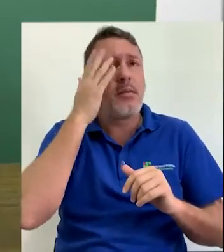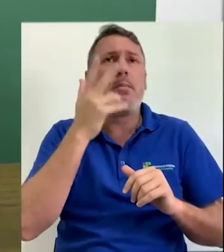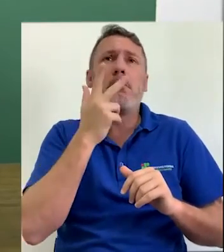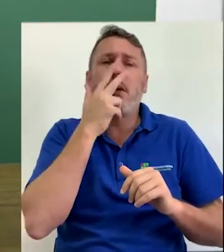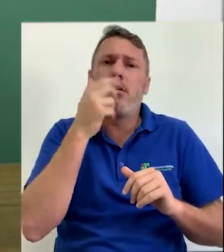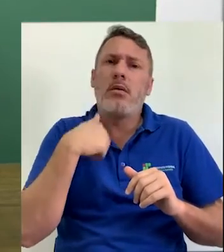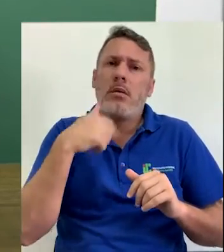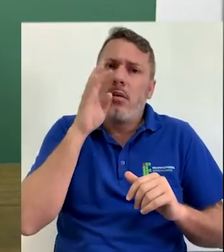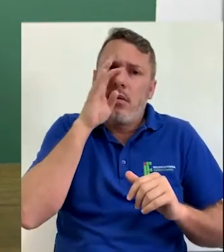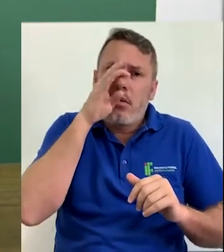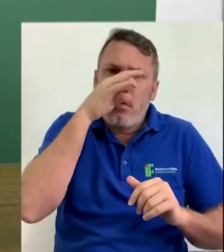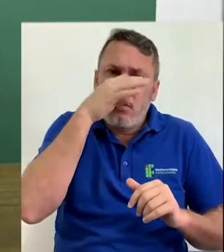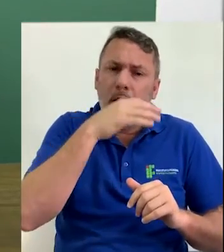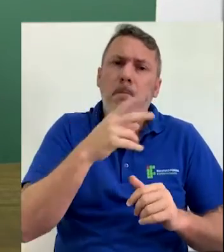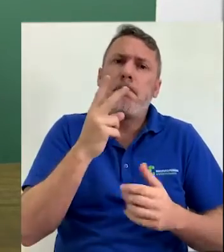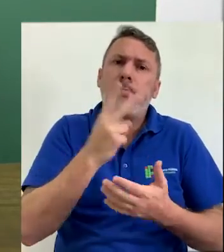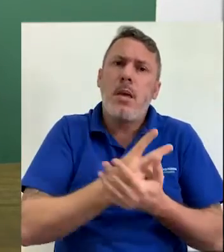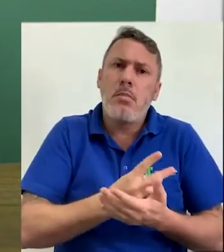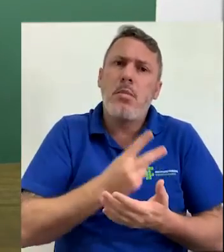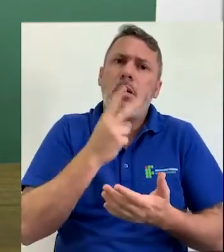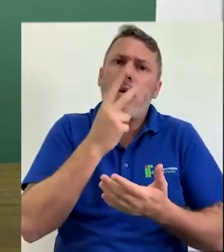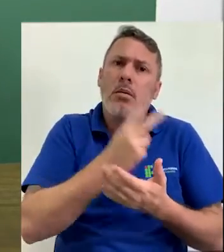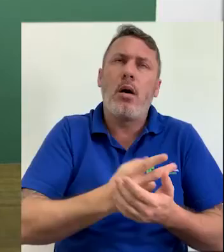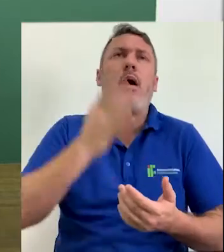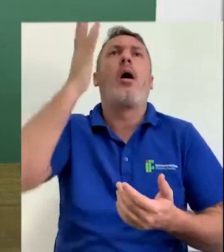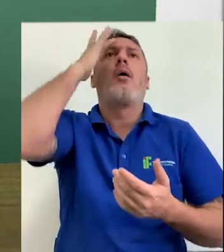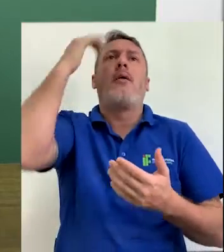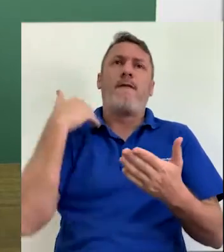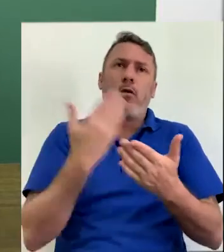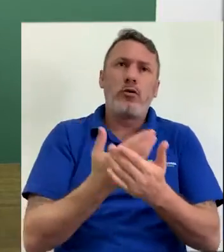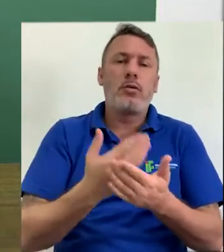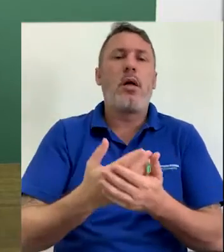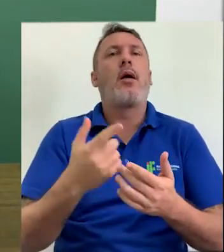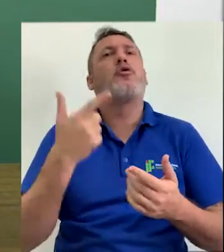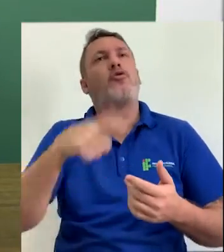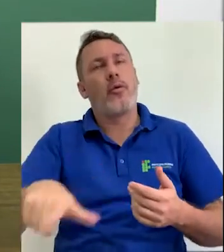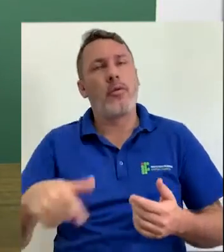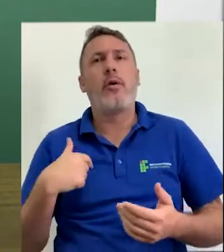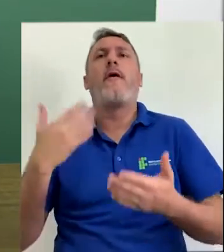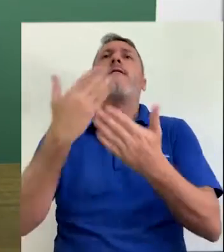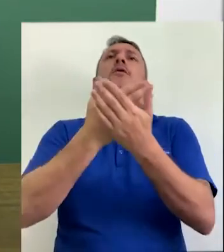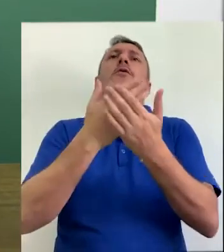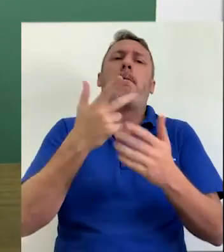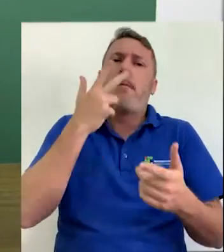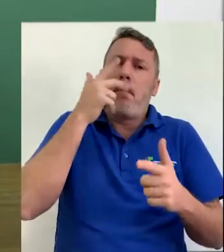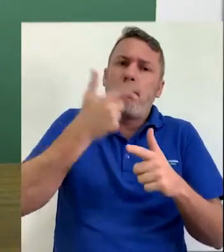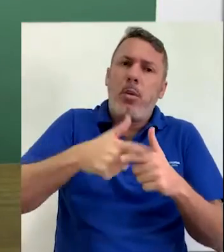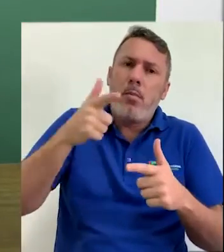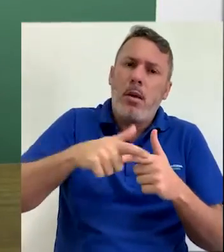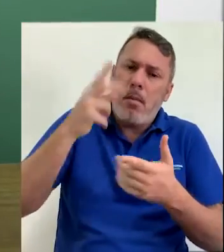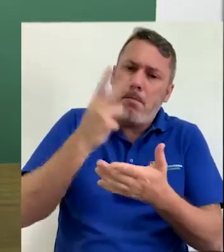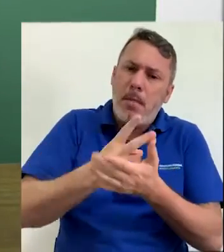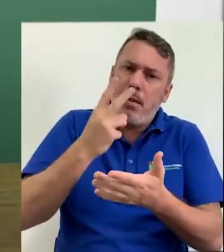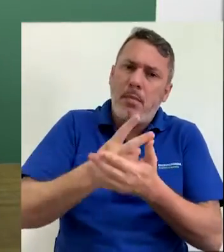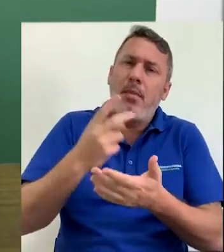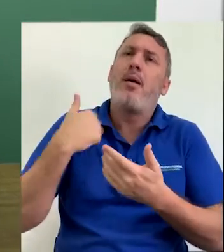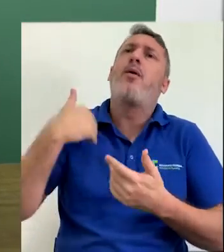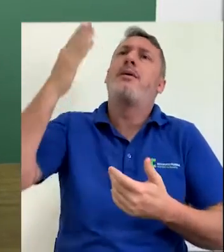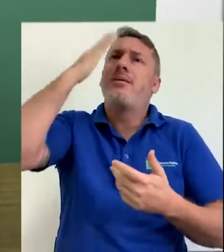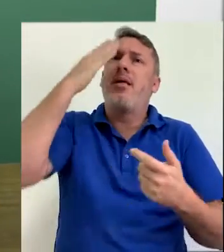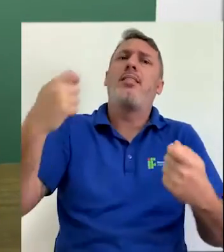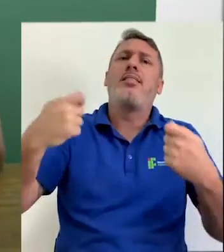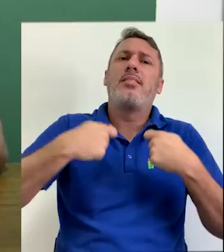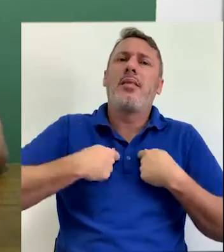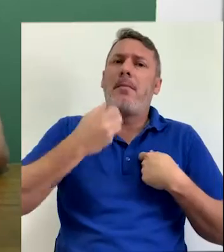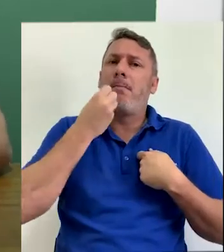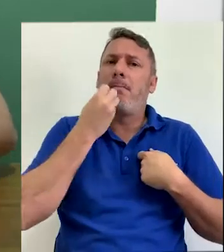coisa, dia após dia, sempre quando eu vou estudar, e o resultado não é satisfatório.